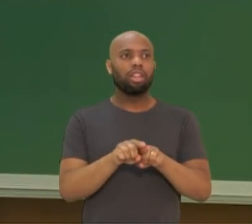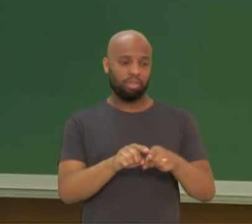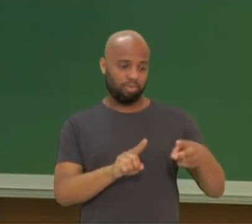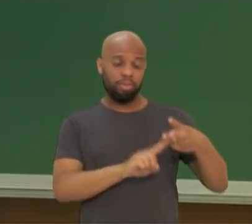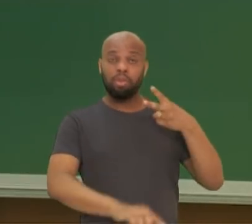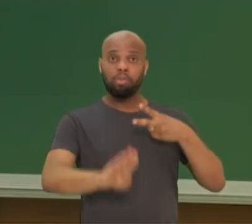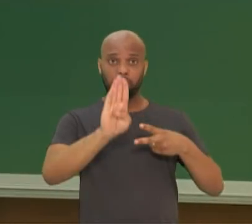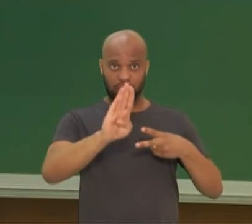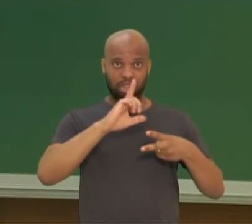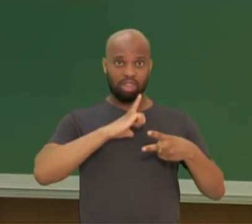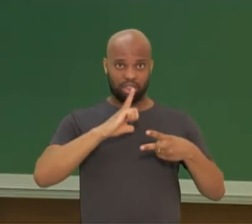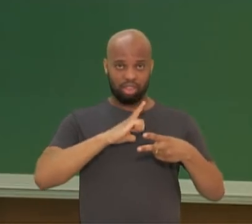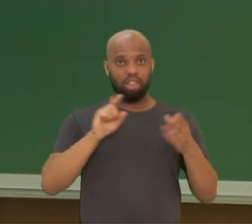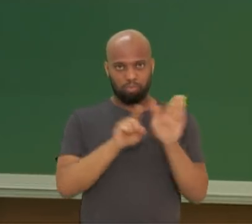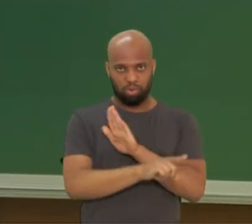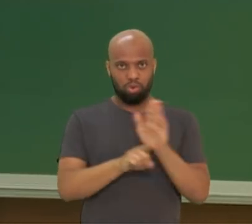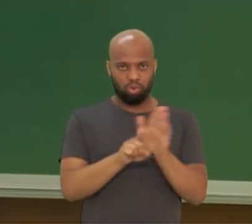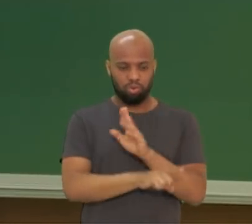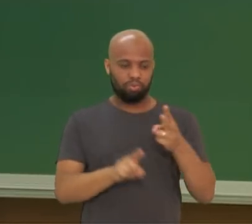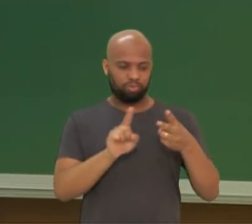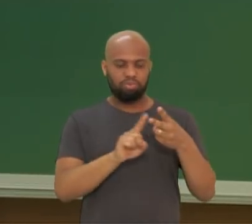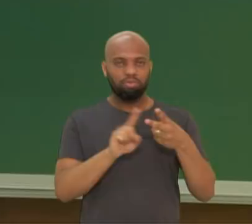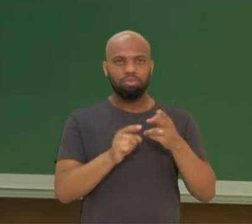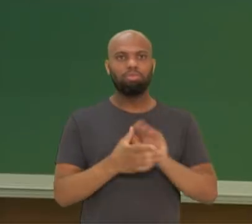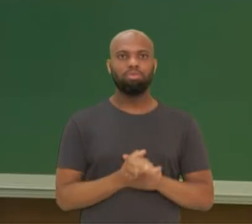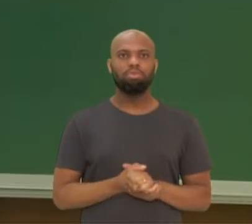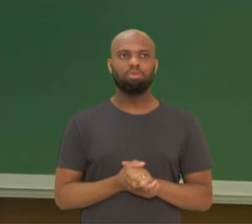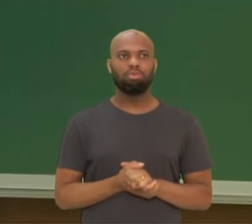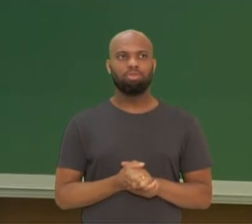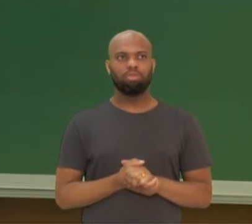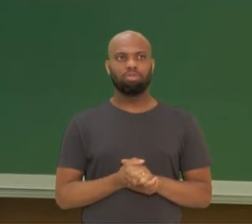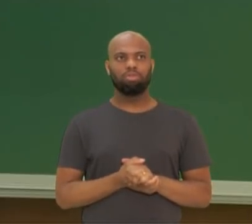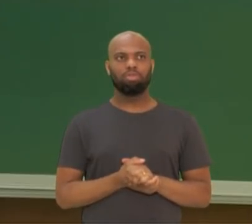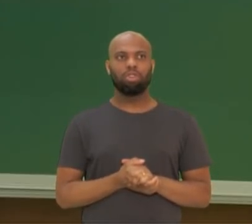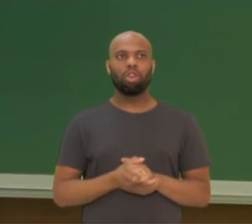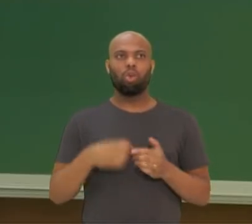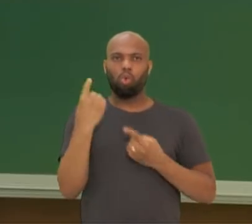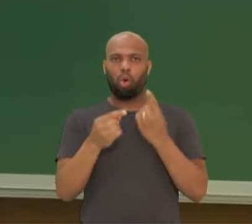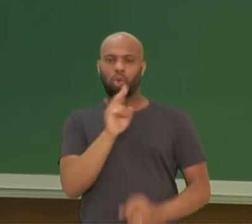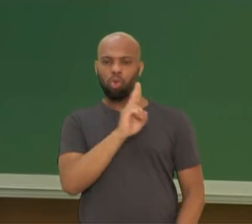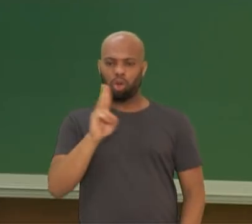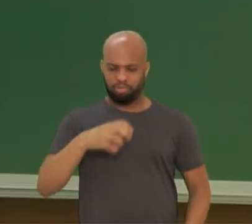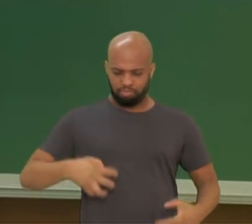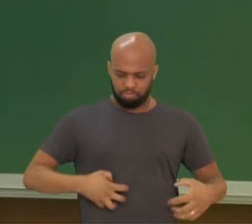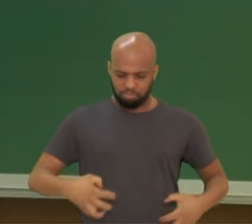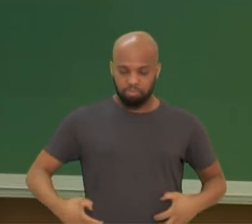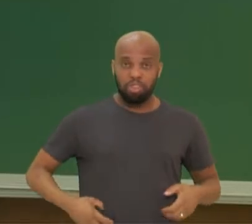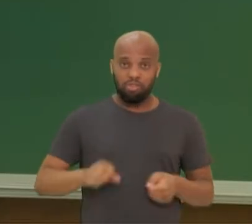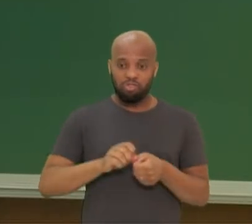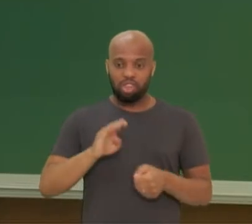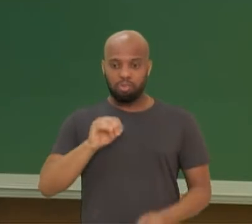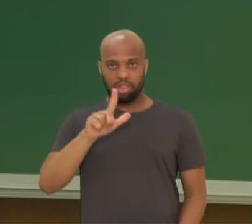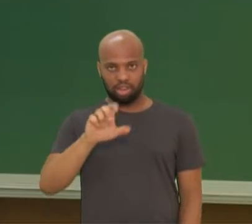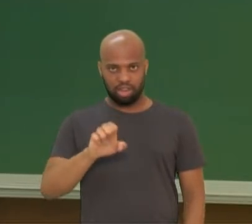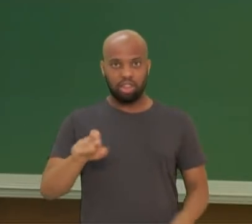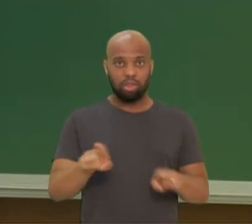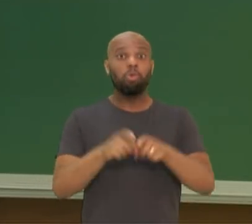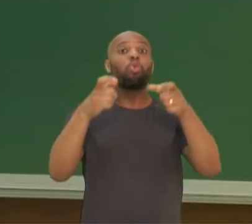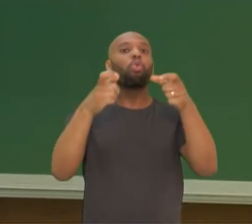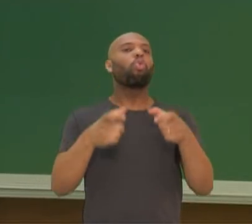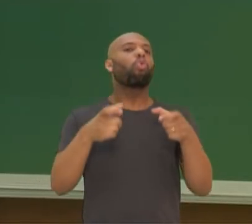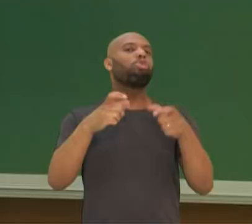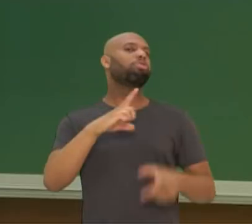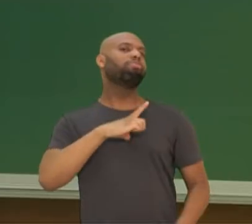B ainda, a questão B desse exercício. Qual órgão produz a bile? Onde ela